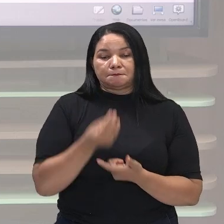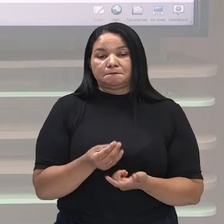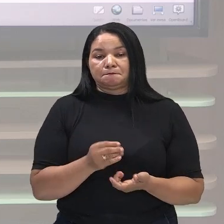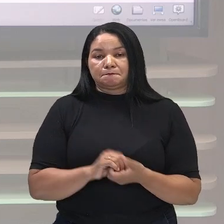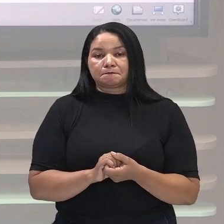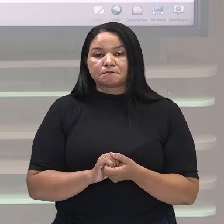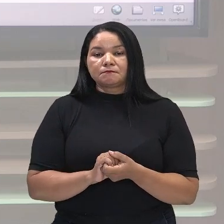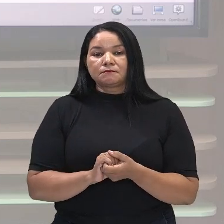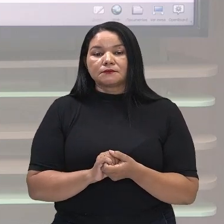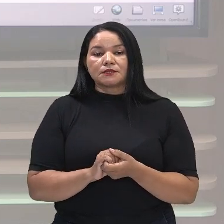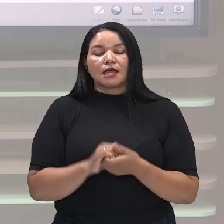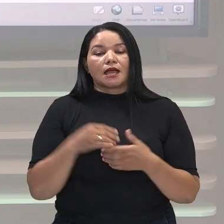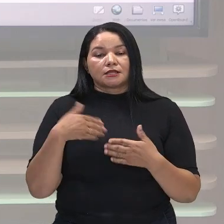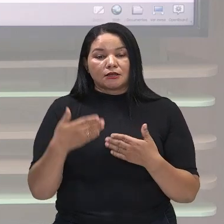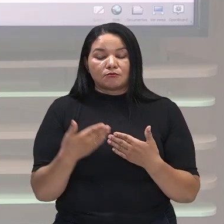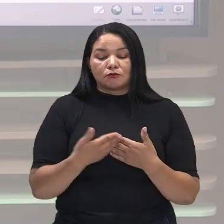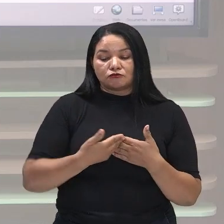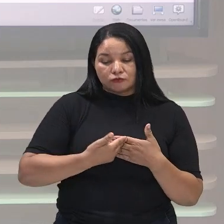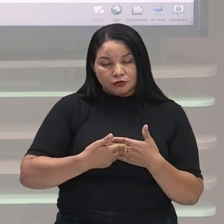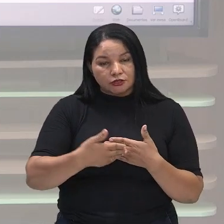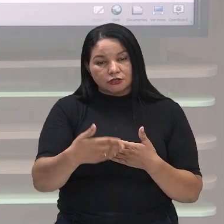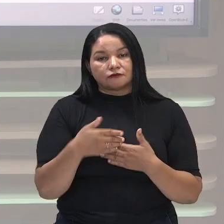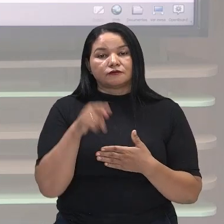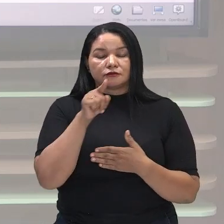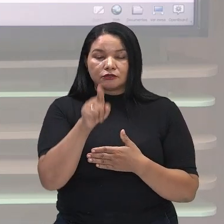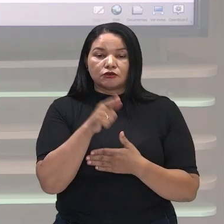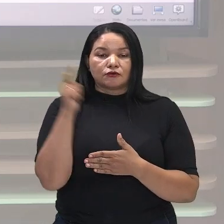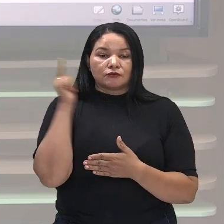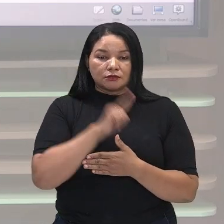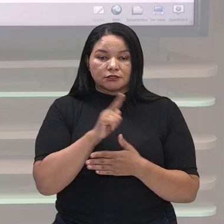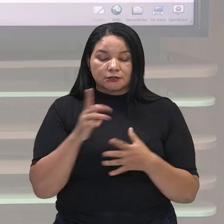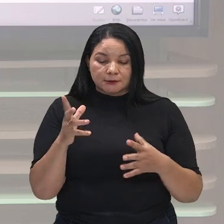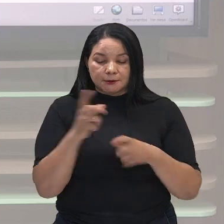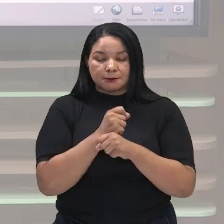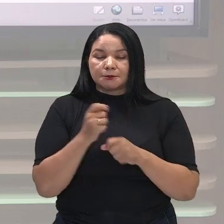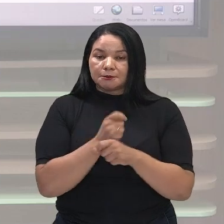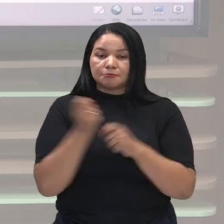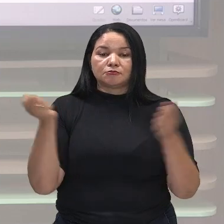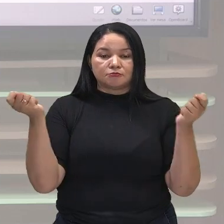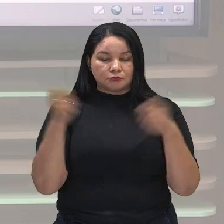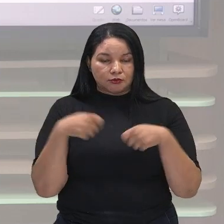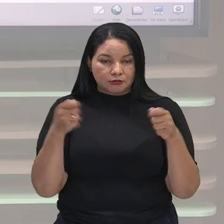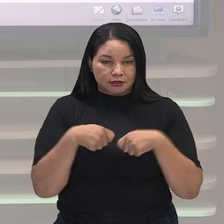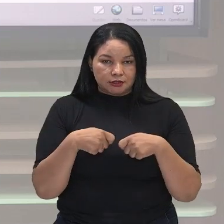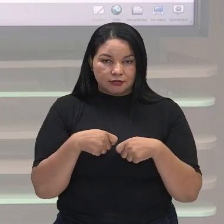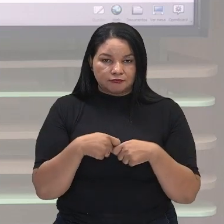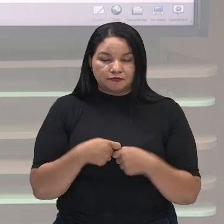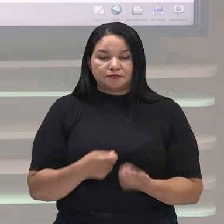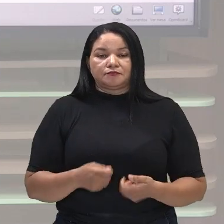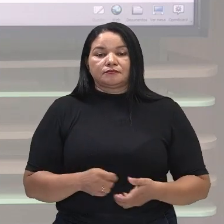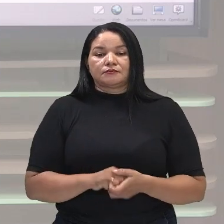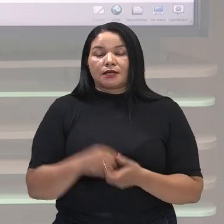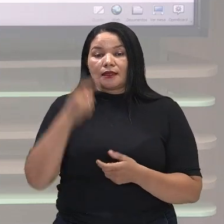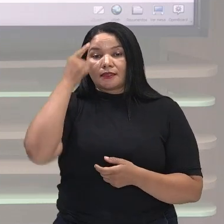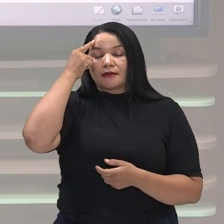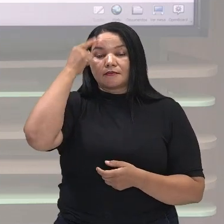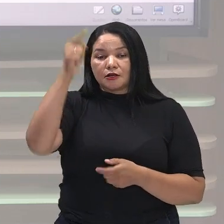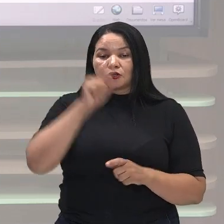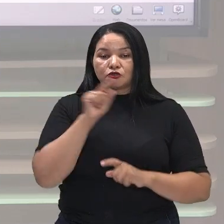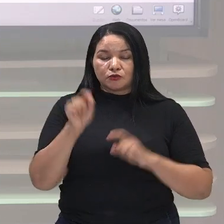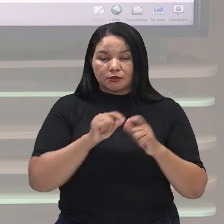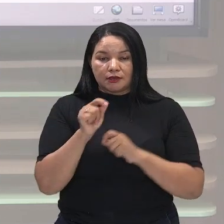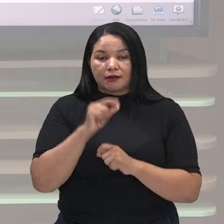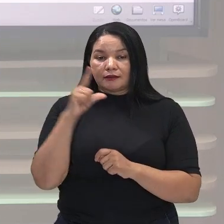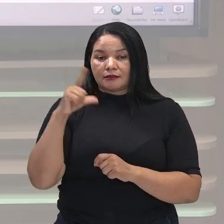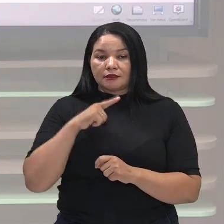partir dele que você vai conseguir resolver o cálculo da probabilidade. Lembrando sempre que você tem como cálculo